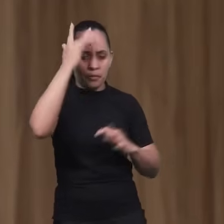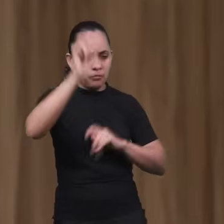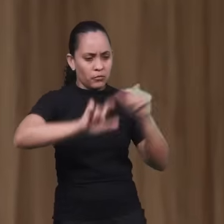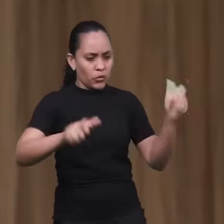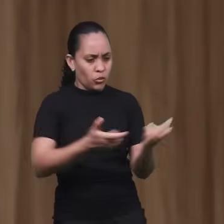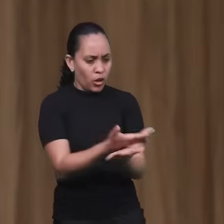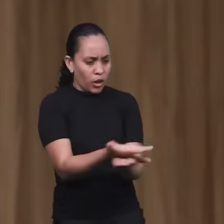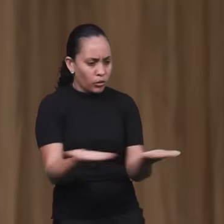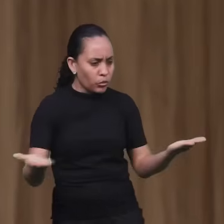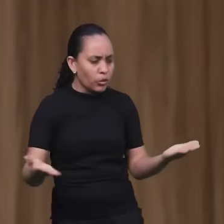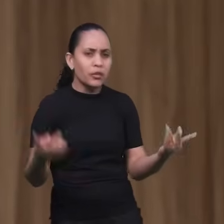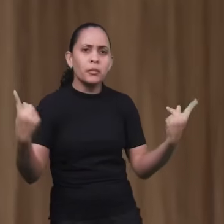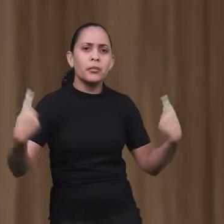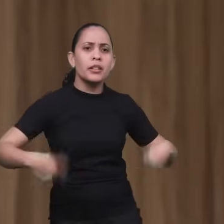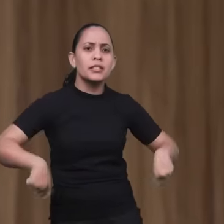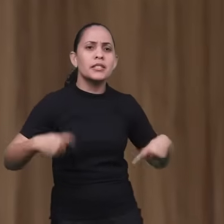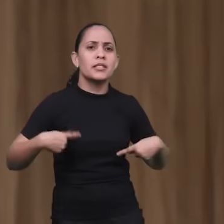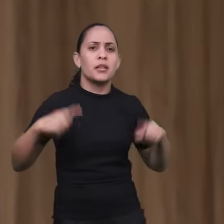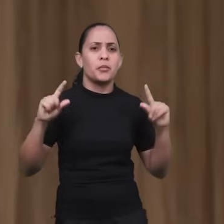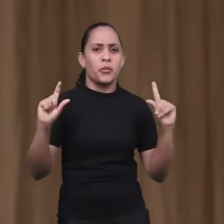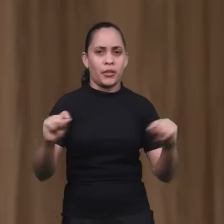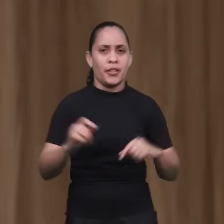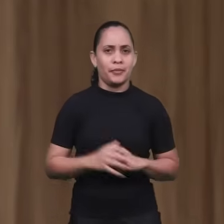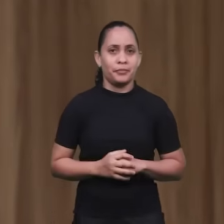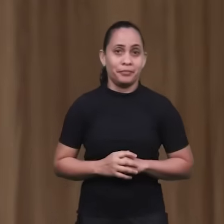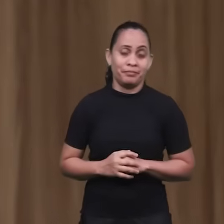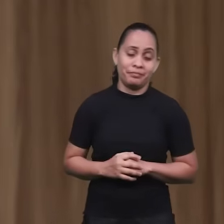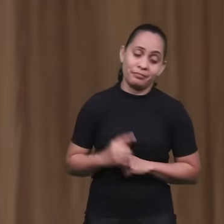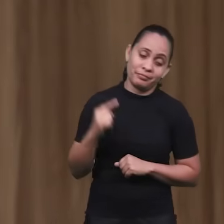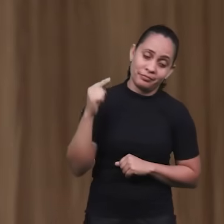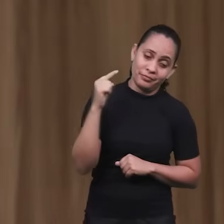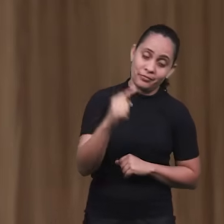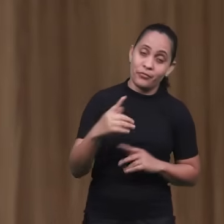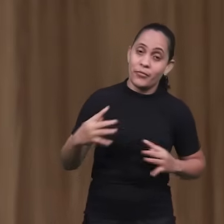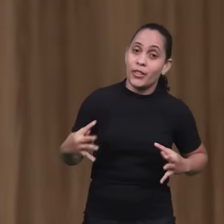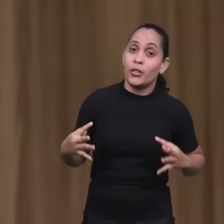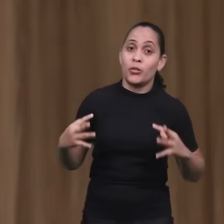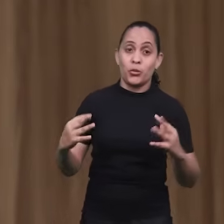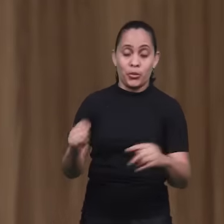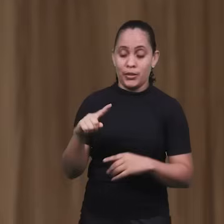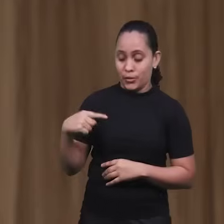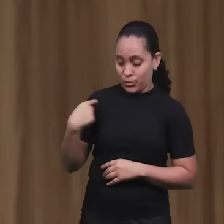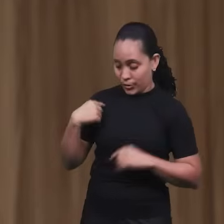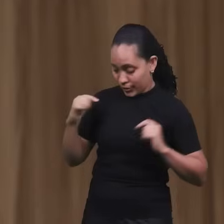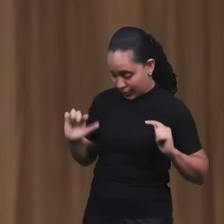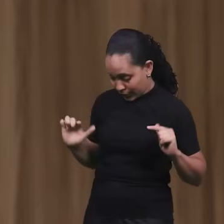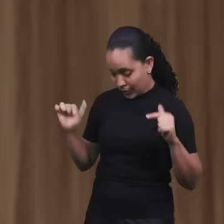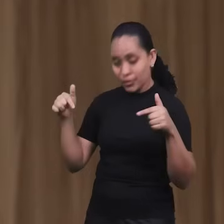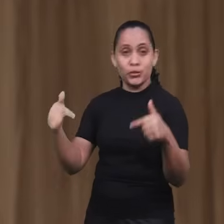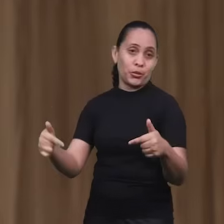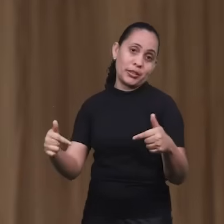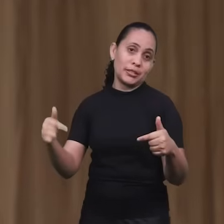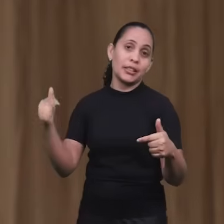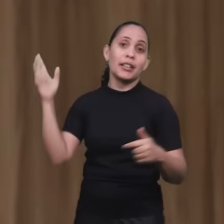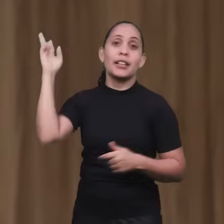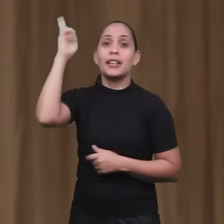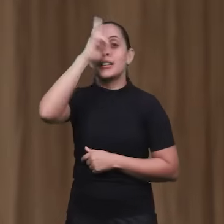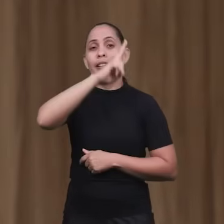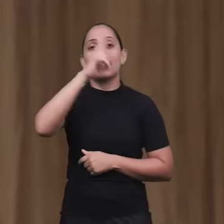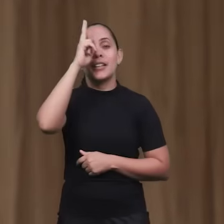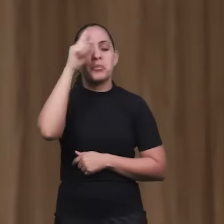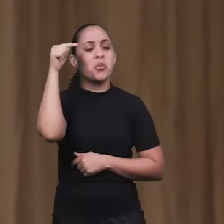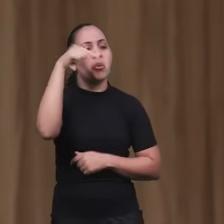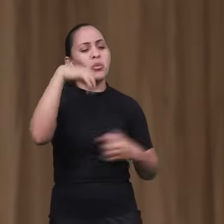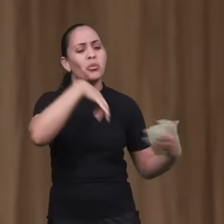que nossas vidas devem iluminar todos à nossa volta. Precisamos deixar que ela